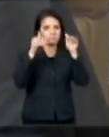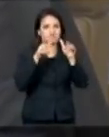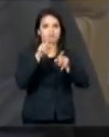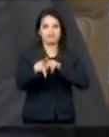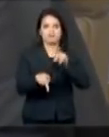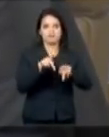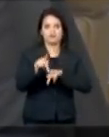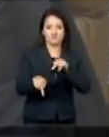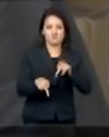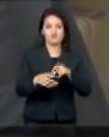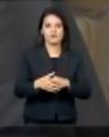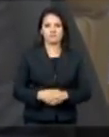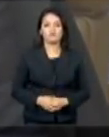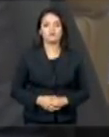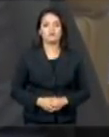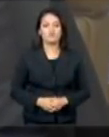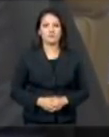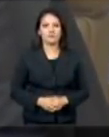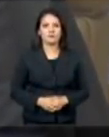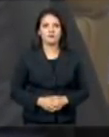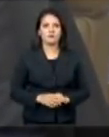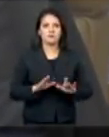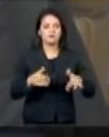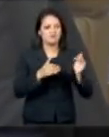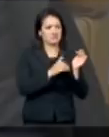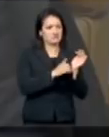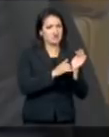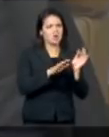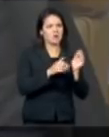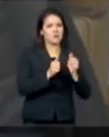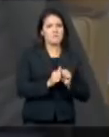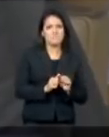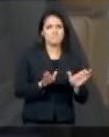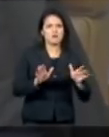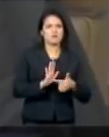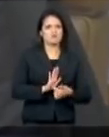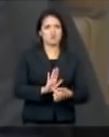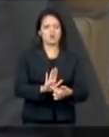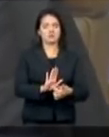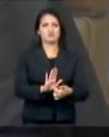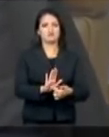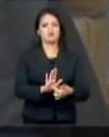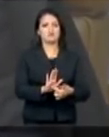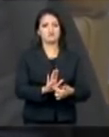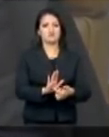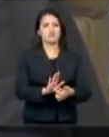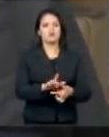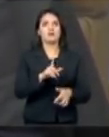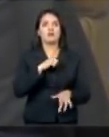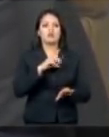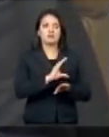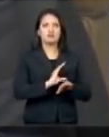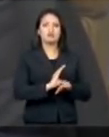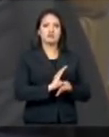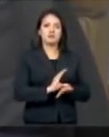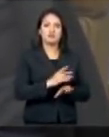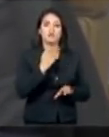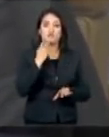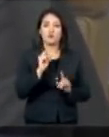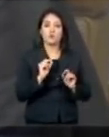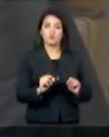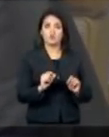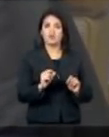sacralizar o segredo a assembléia constituinte restaurou o velho dogma republicano e